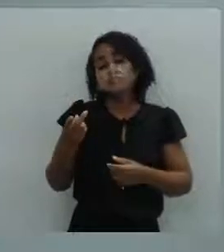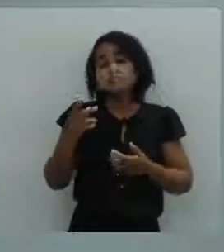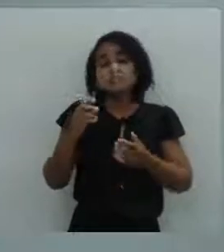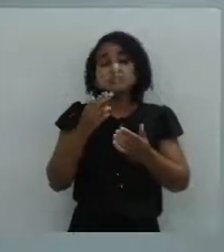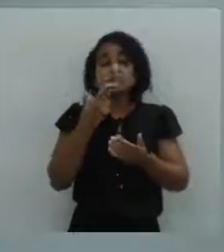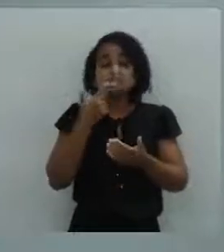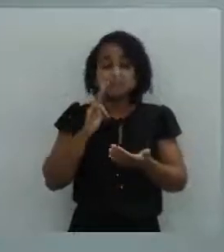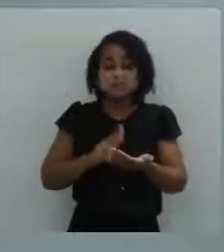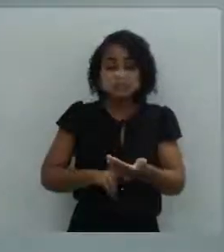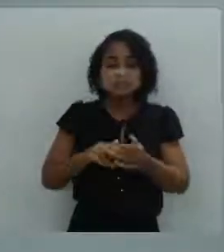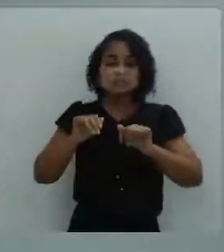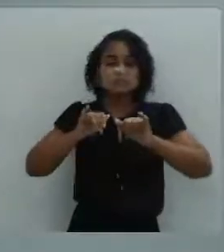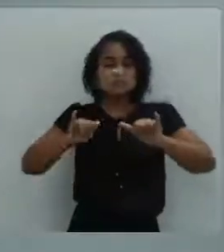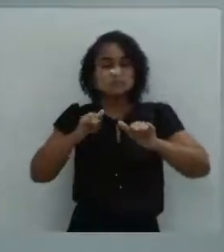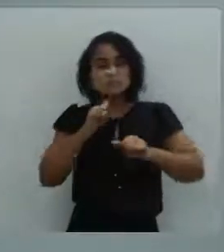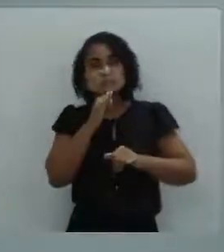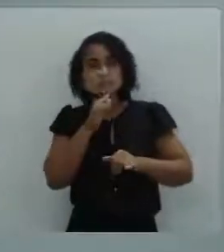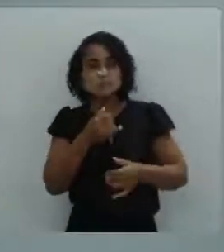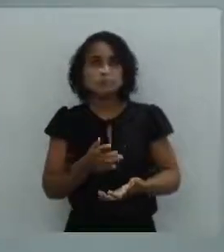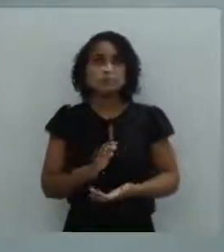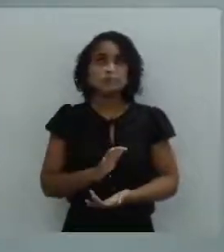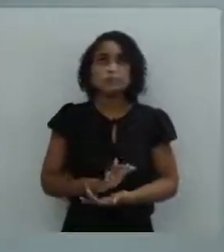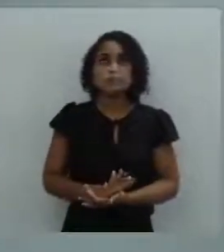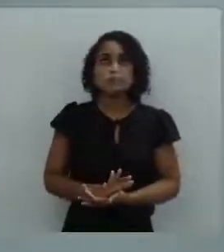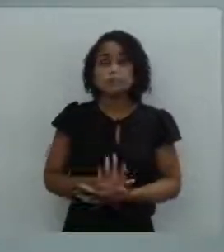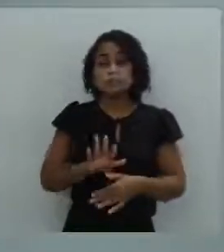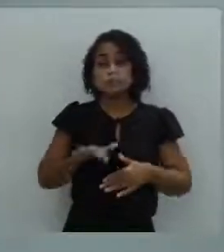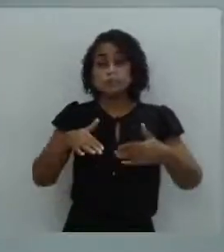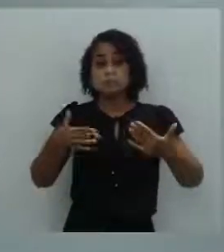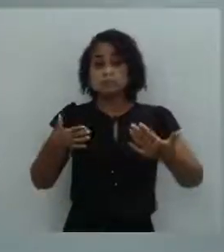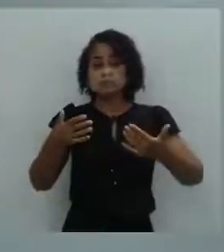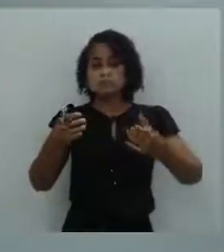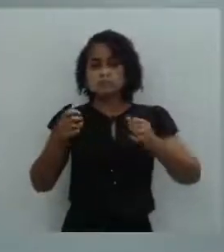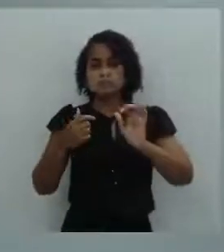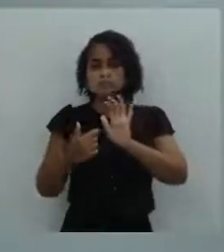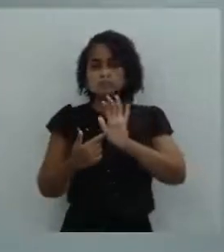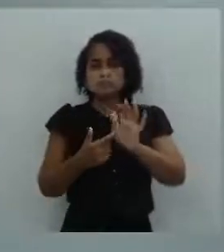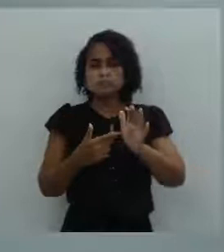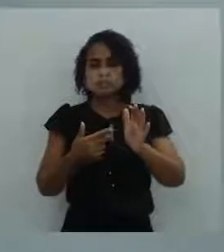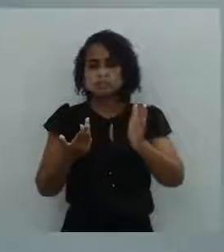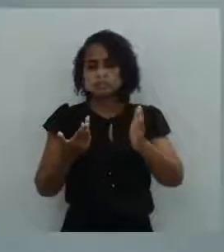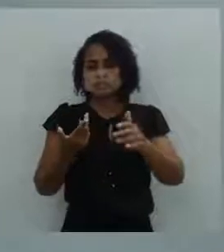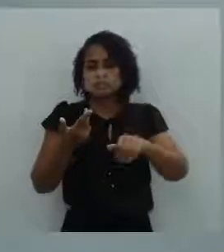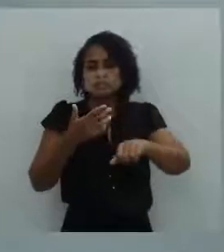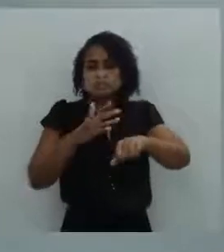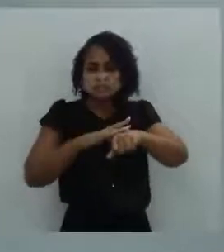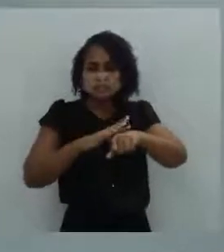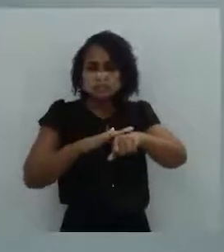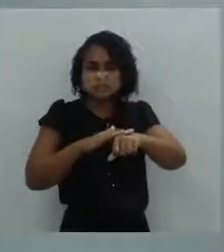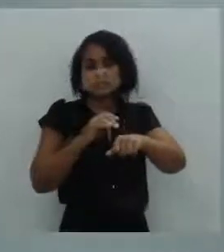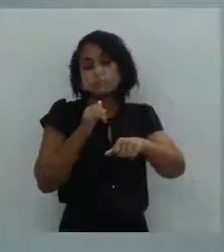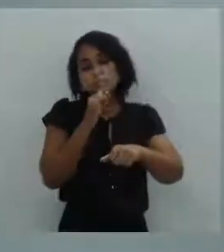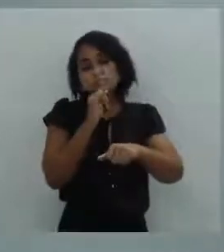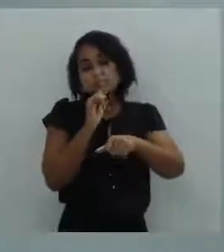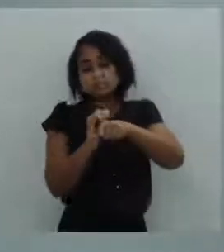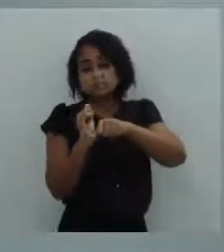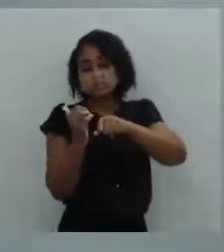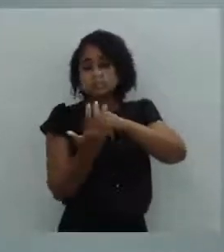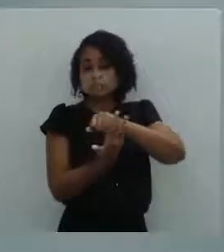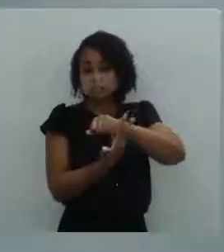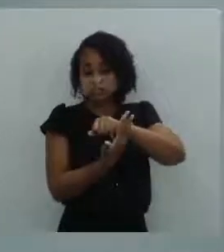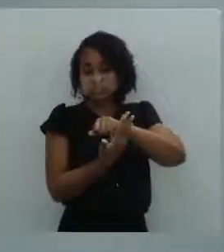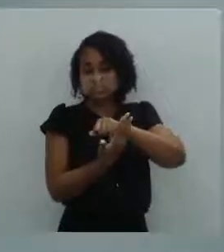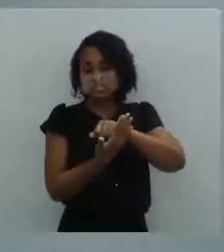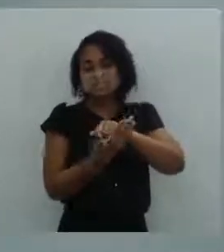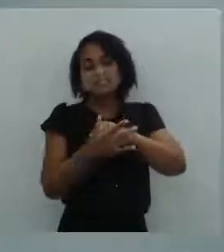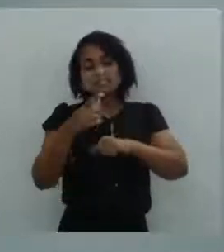abertas informativas, a gente vê, por exemplo, quando algum artista é acometido de uma doença, como a Covid, por exemplo, aí